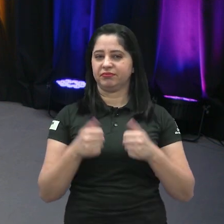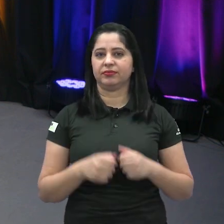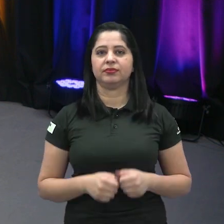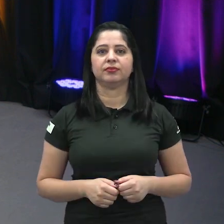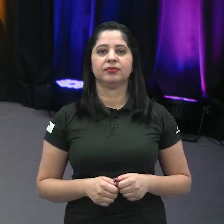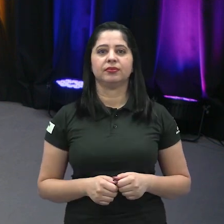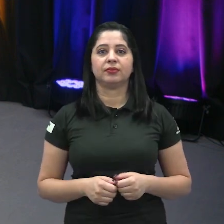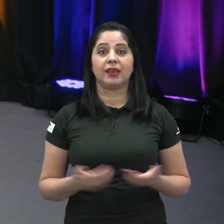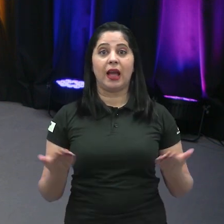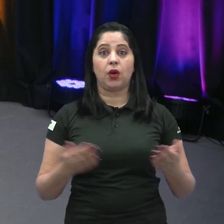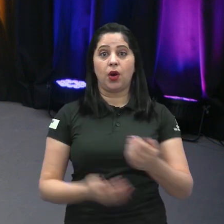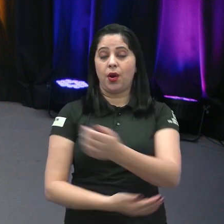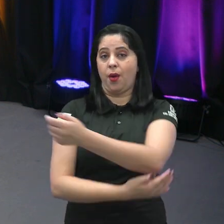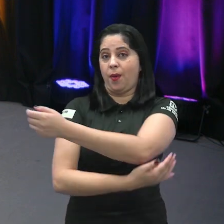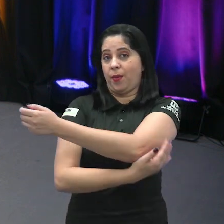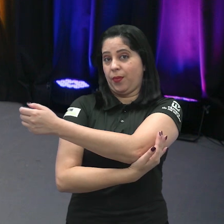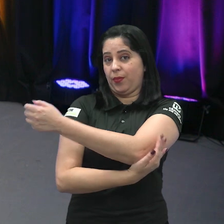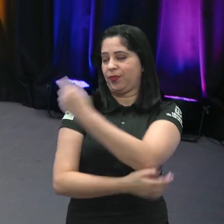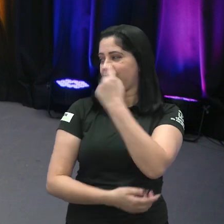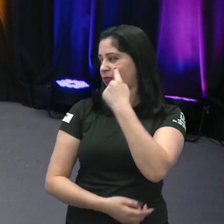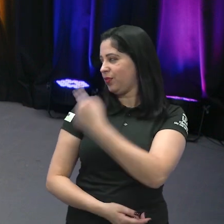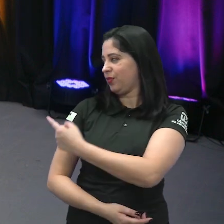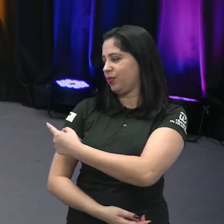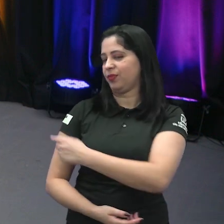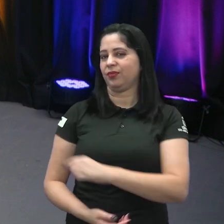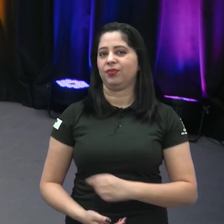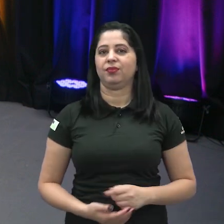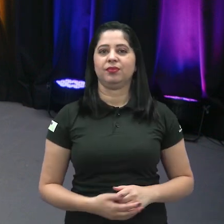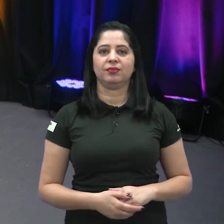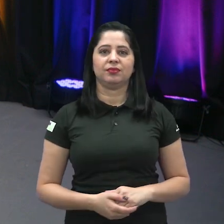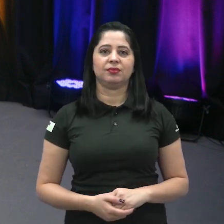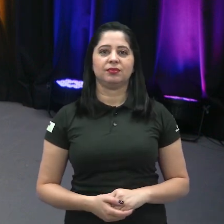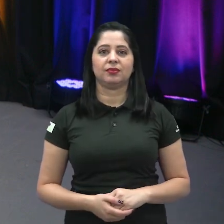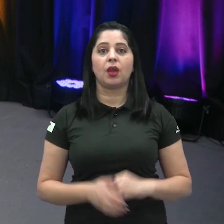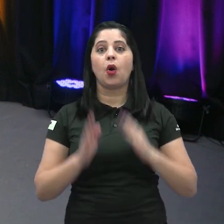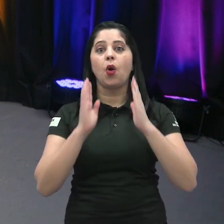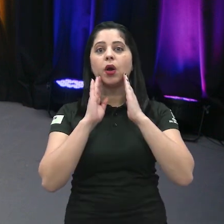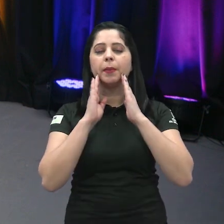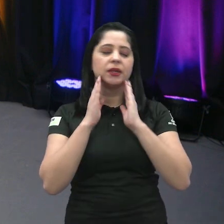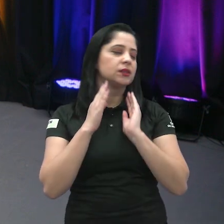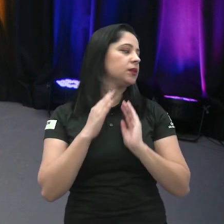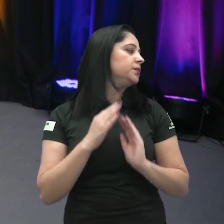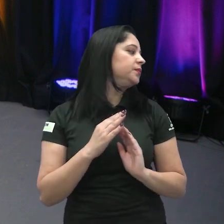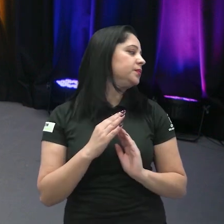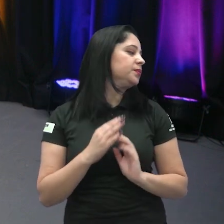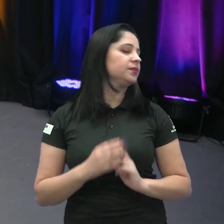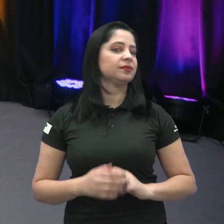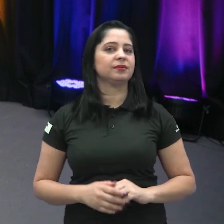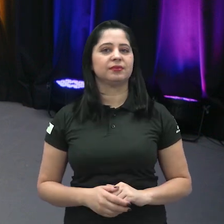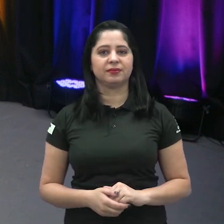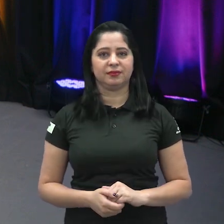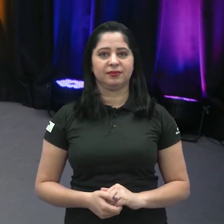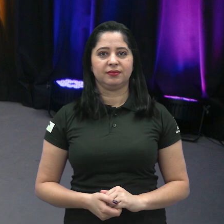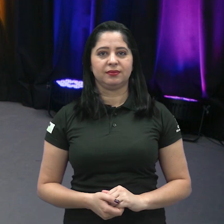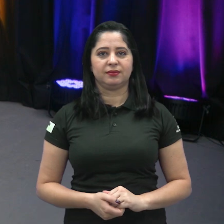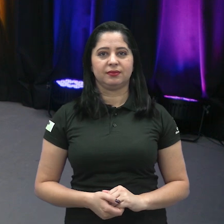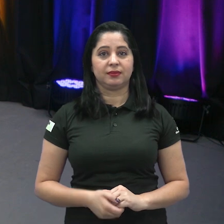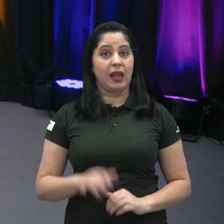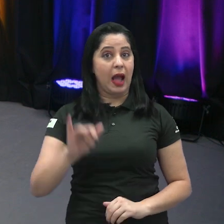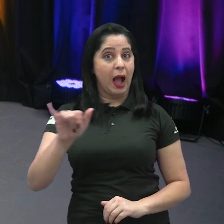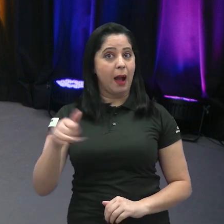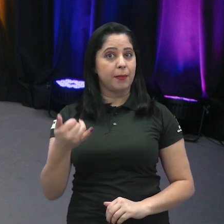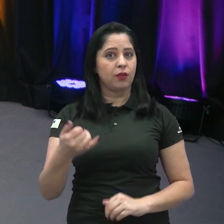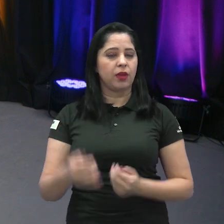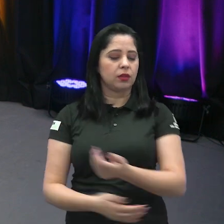Muito bem. Vamos trazer o braço aqui à frente agora. A mão apoia o cotovelo. Olha para o ombro.